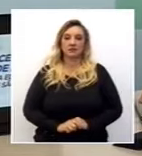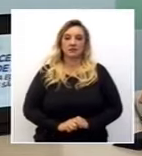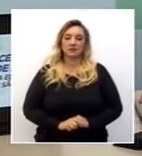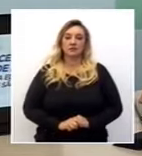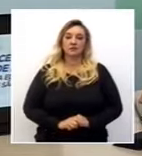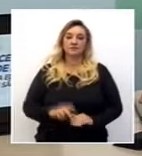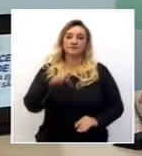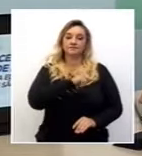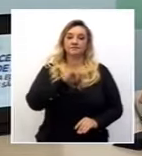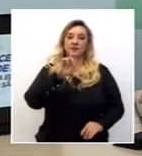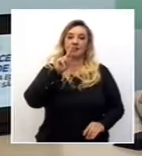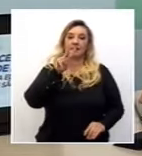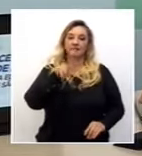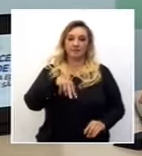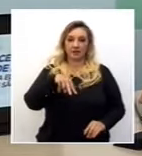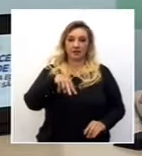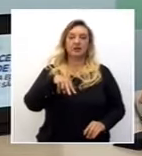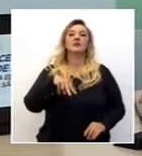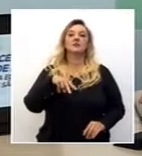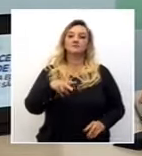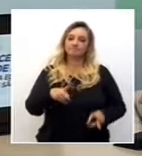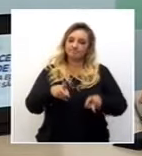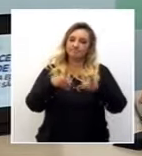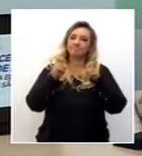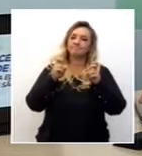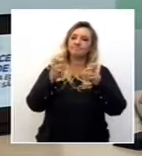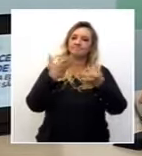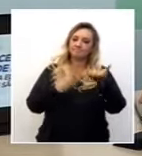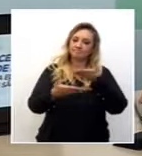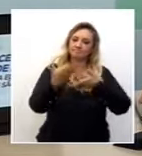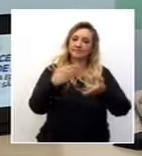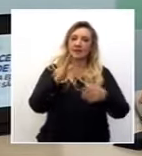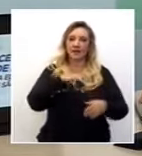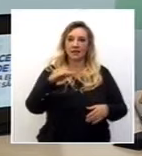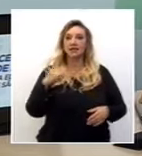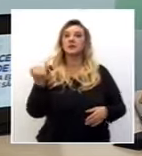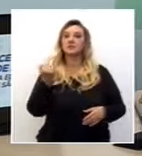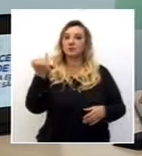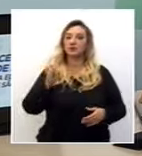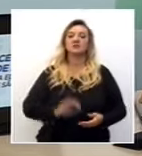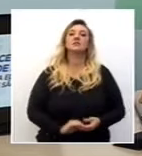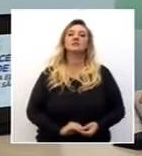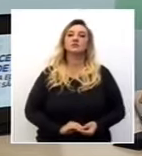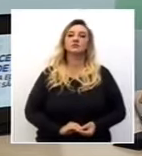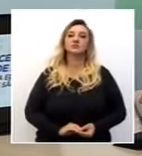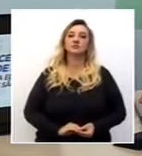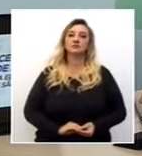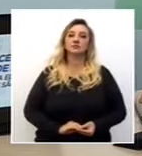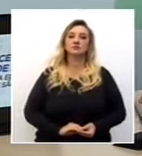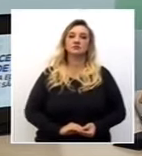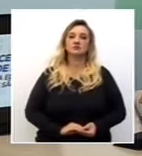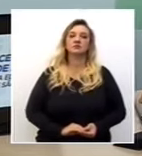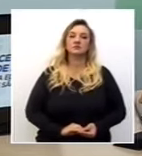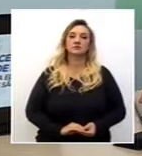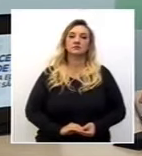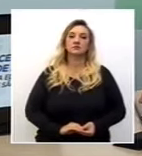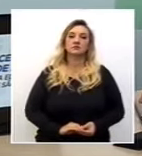O professor Ivan, ele diz que ele observa muito a interação dos alunos, isso é importante, né? Sim. Porque